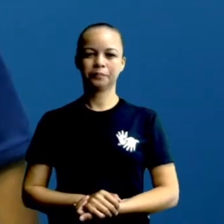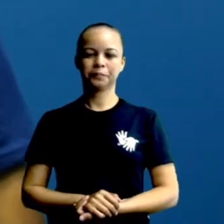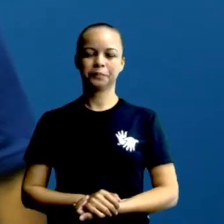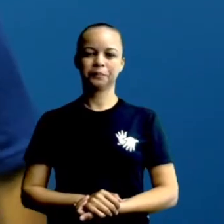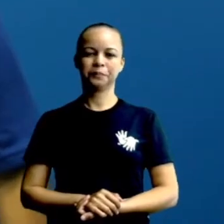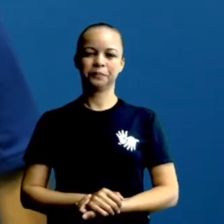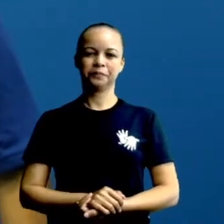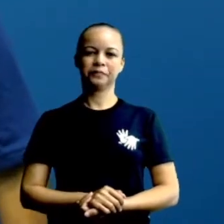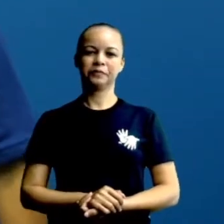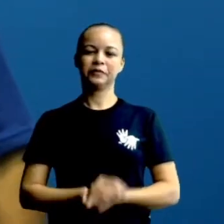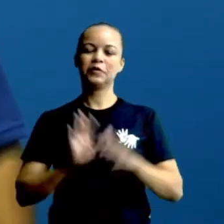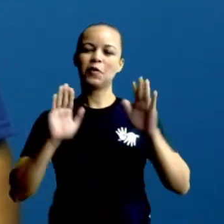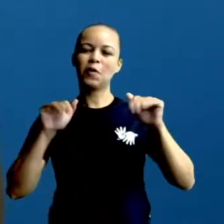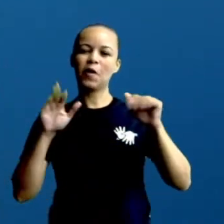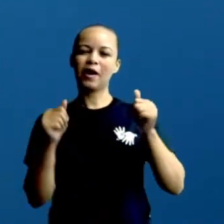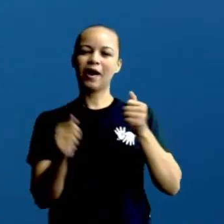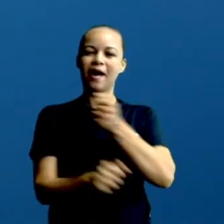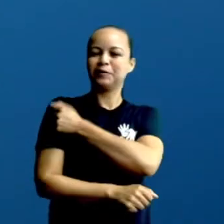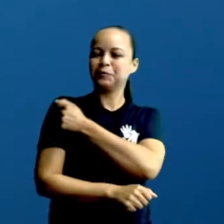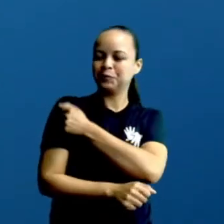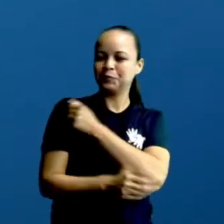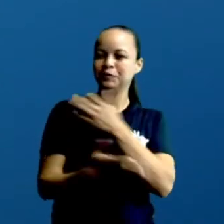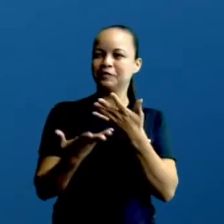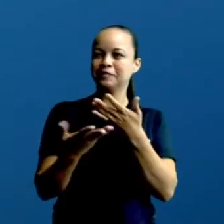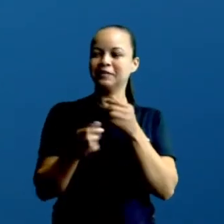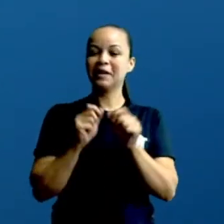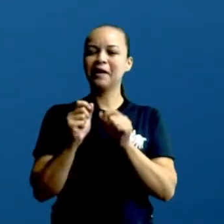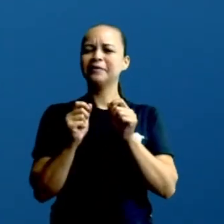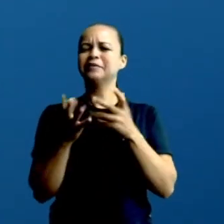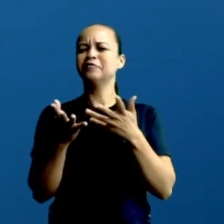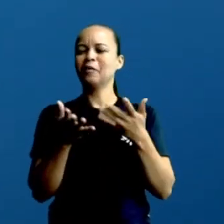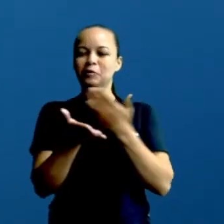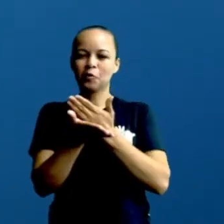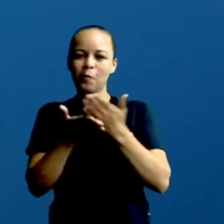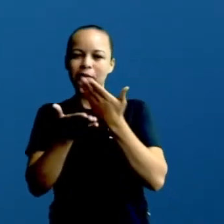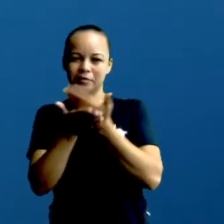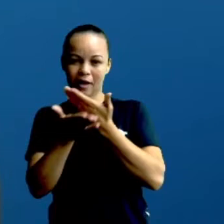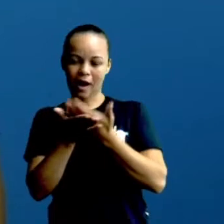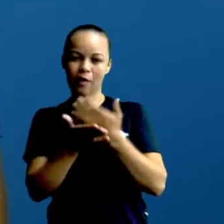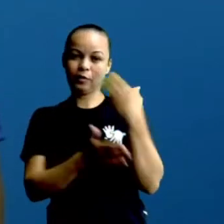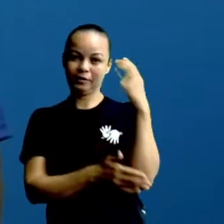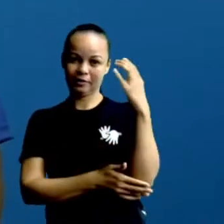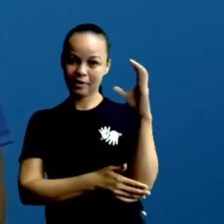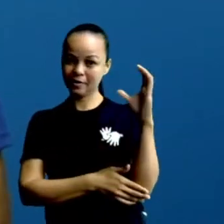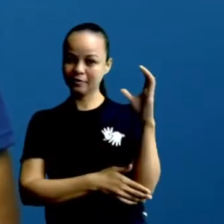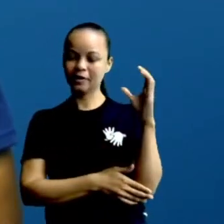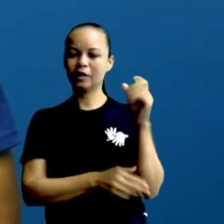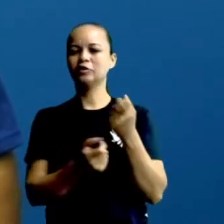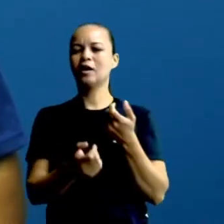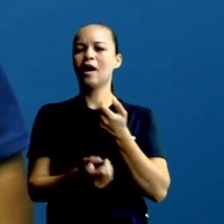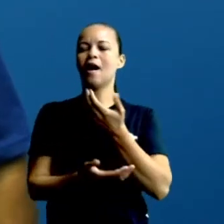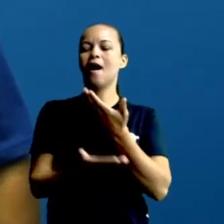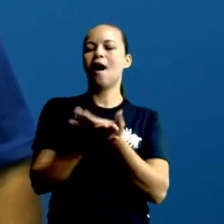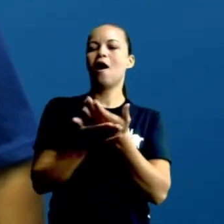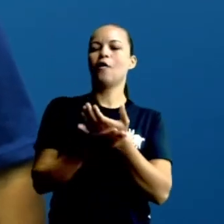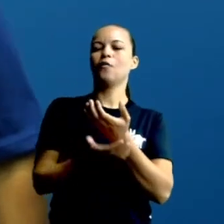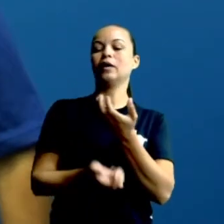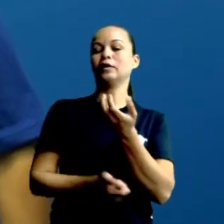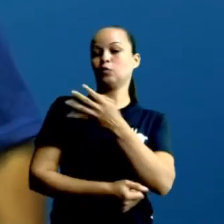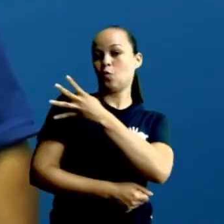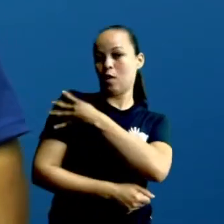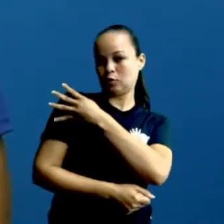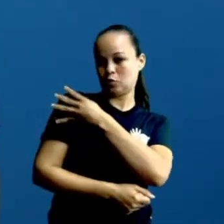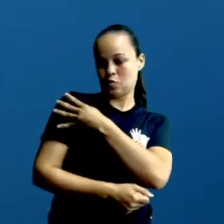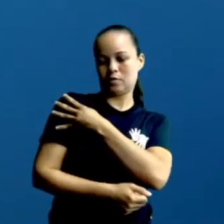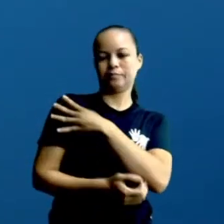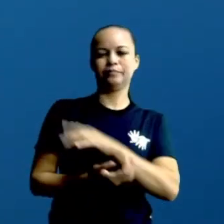Olá, pessoal! E aí? Vamos para mais uma aula de Ciências da Natureza, aula do 4º ano.